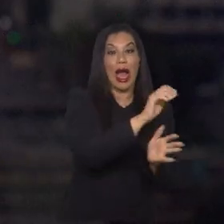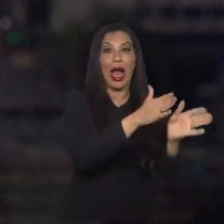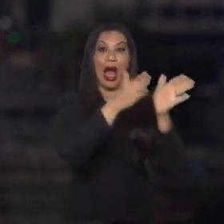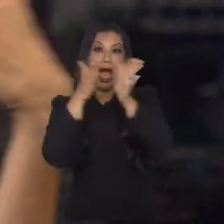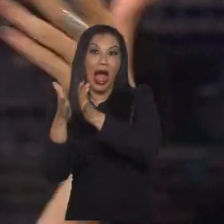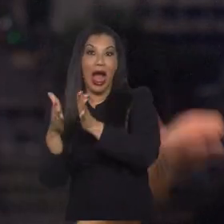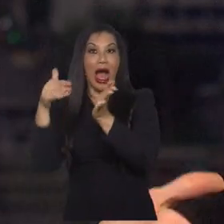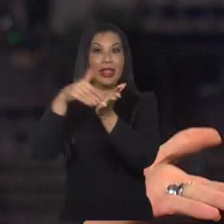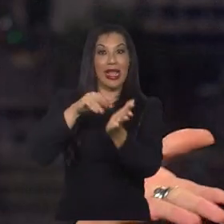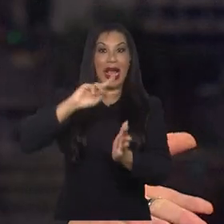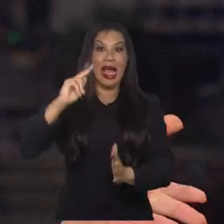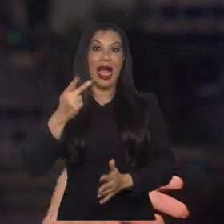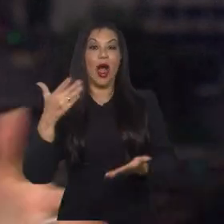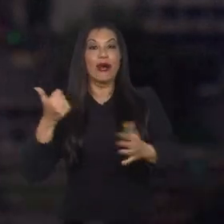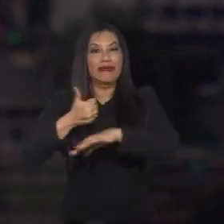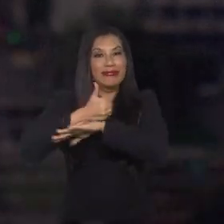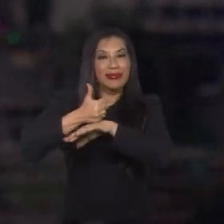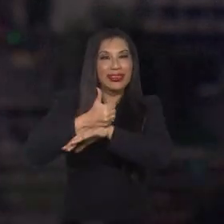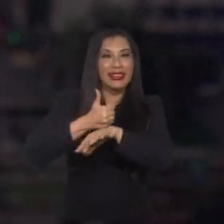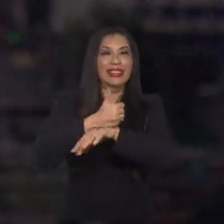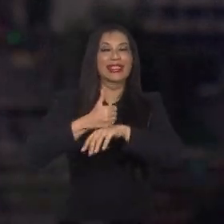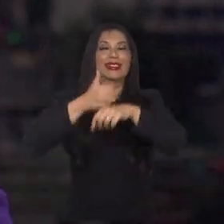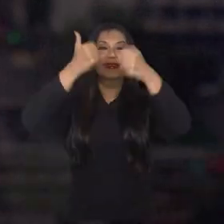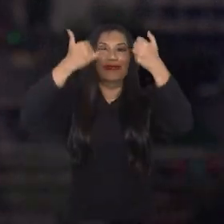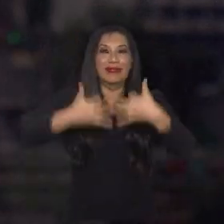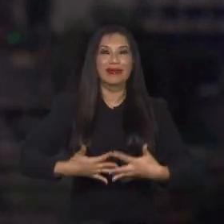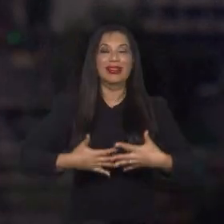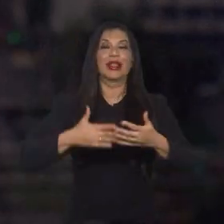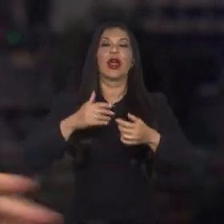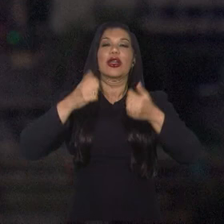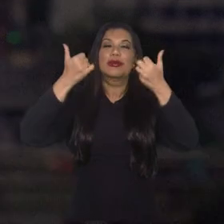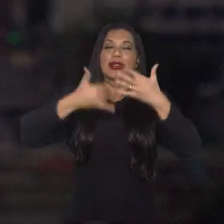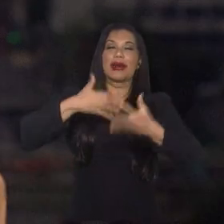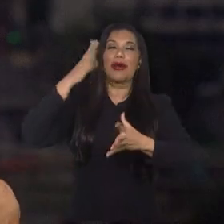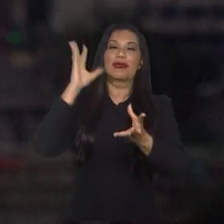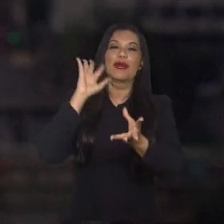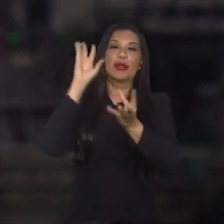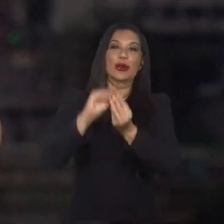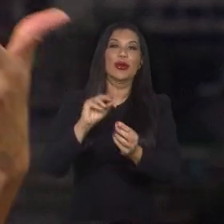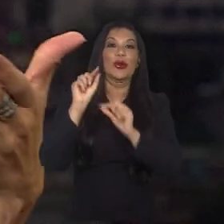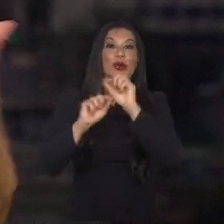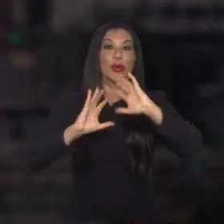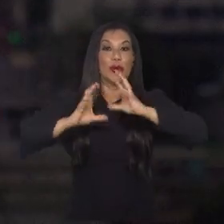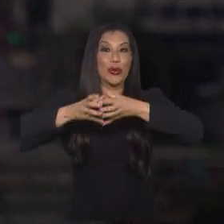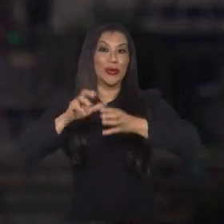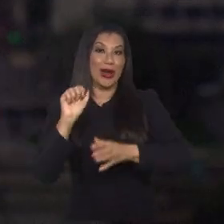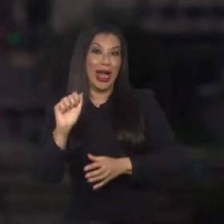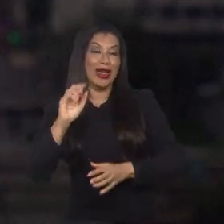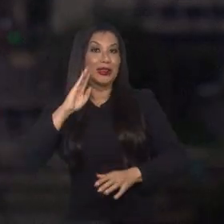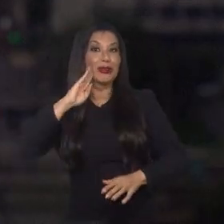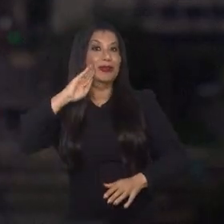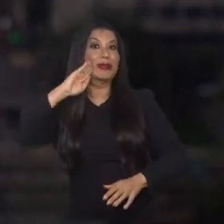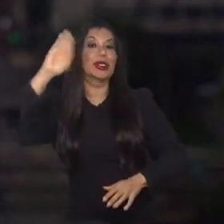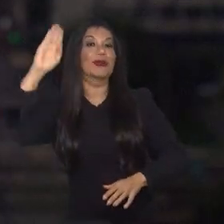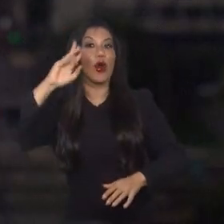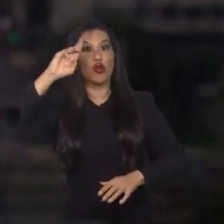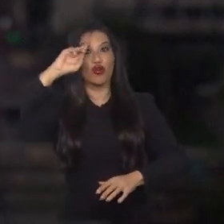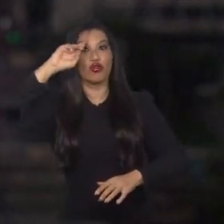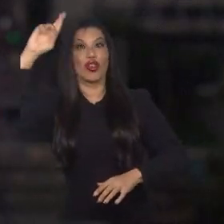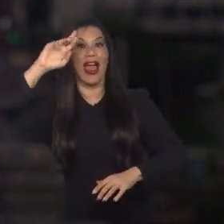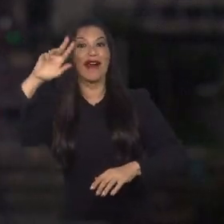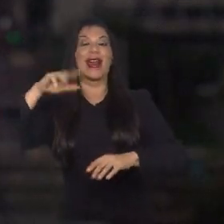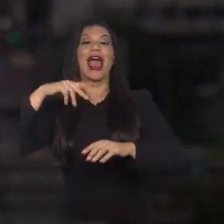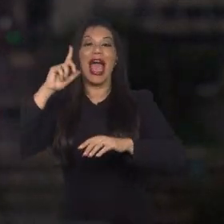H. E nesse primeiro episódio a gente começa do começo, mais conhecido como Grupo A, que tem como a anfitriã